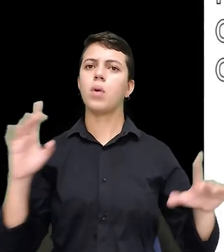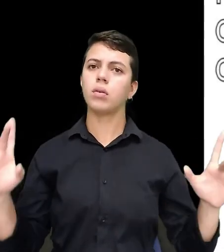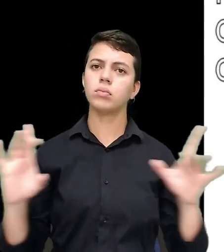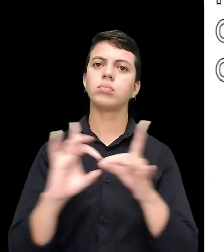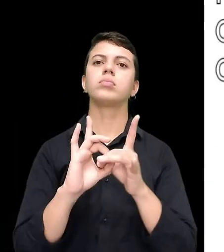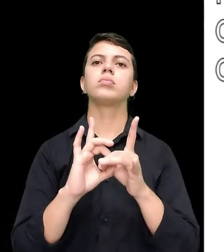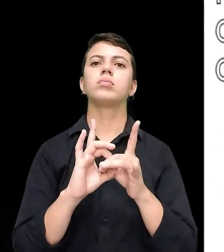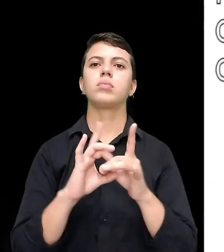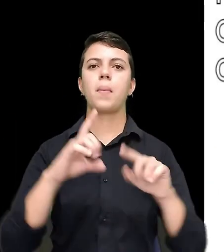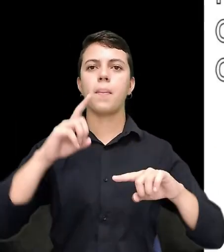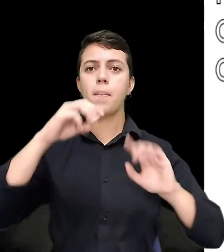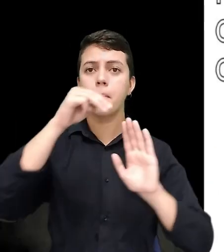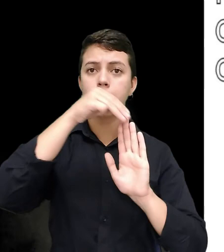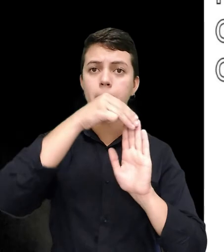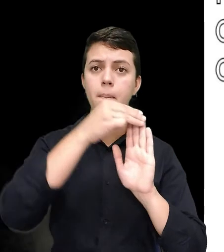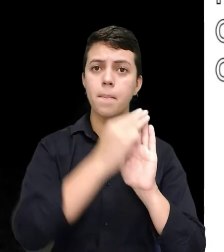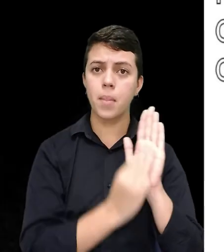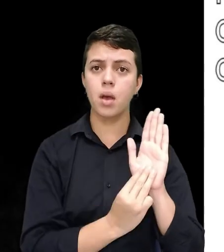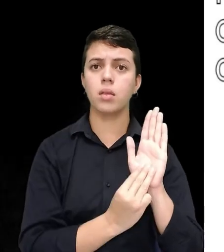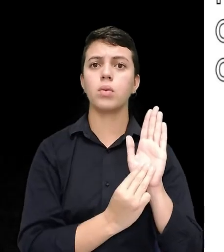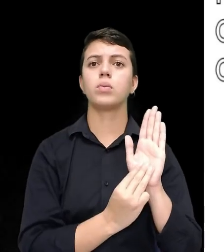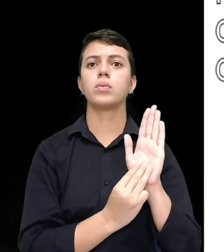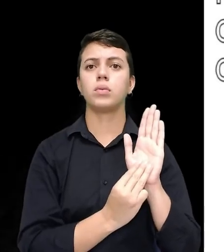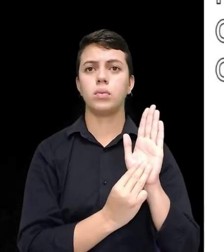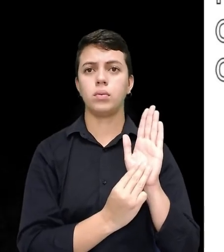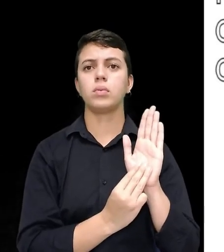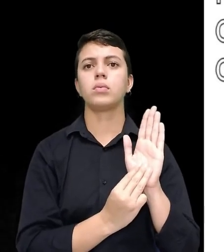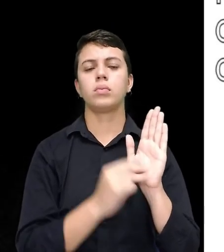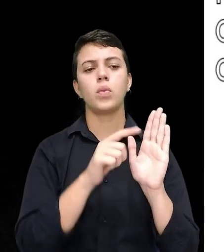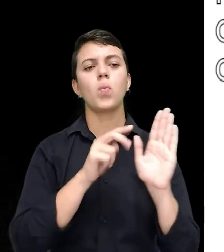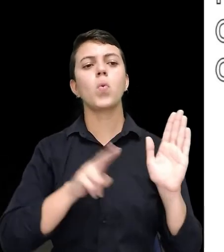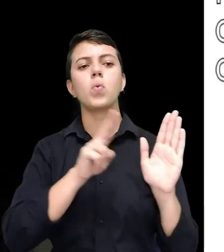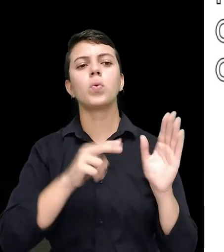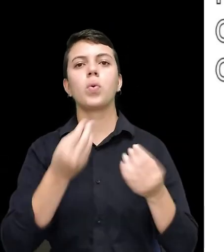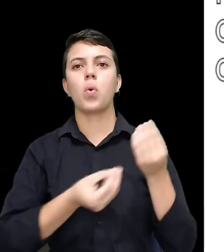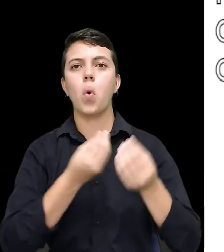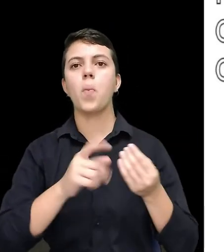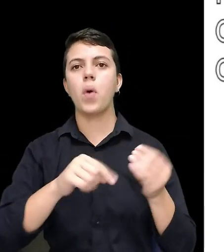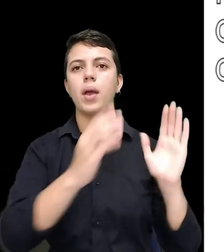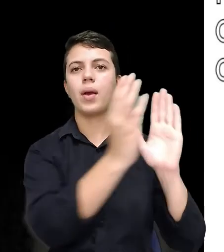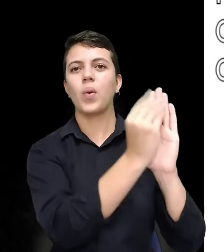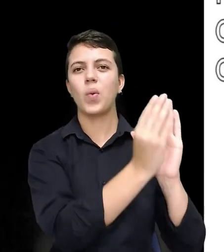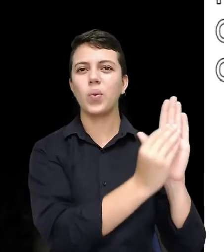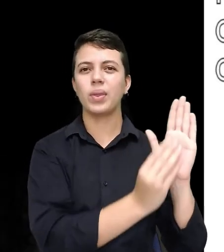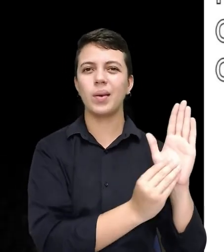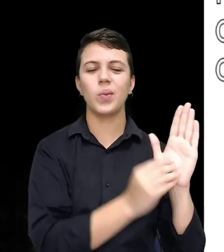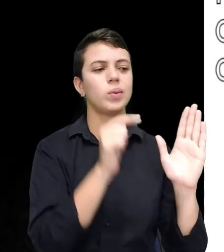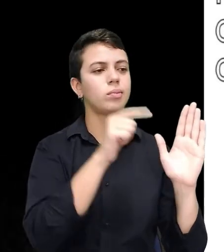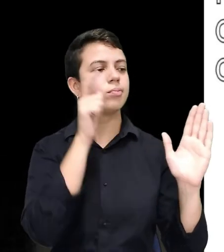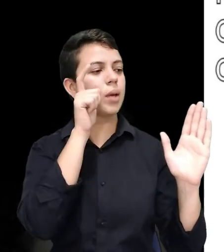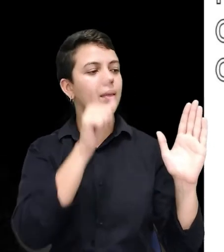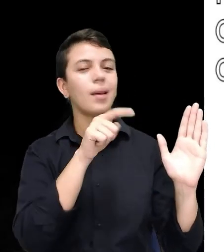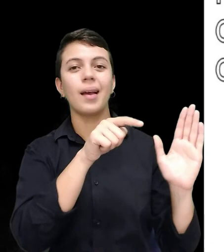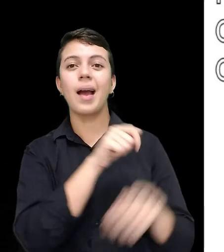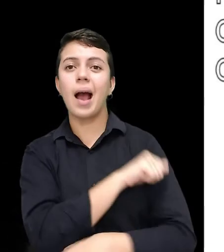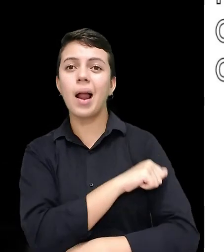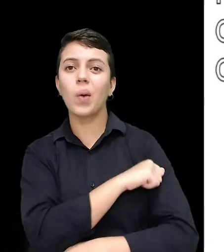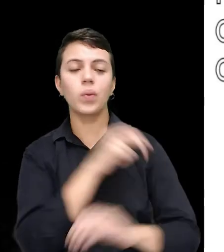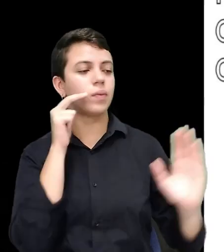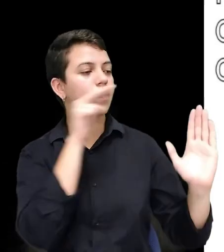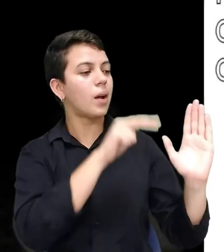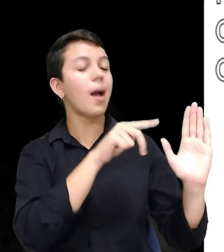os métodos adotados precisam favorecer aí essa correspondência do conteúdo com os interesses do